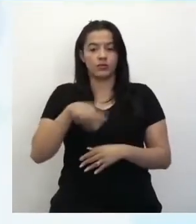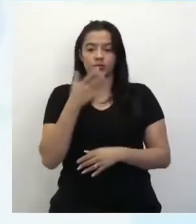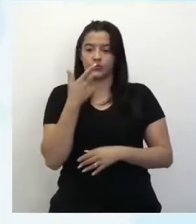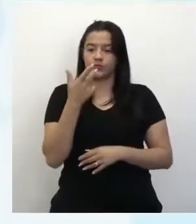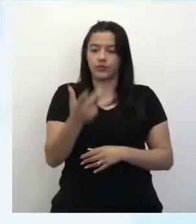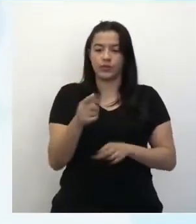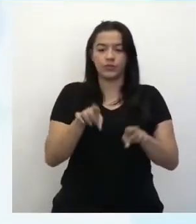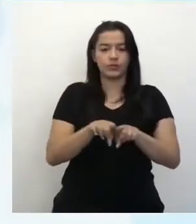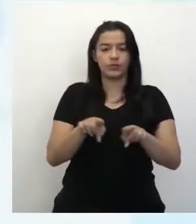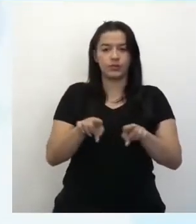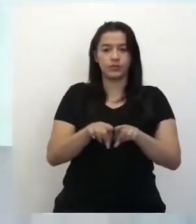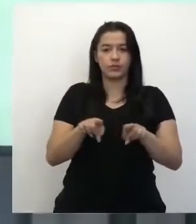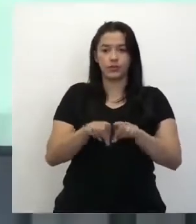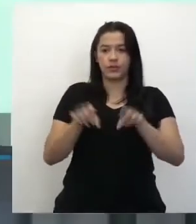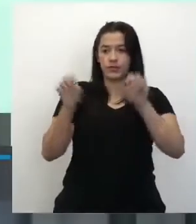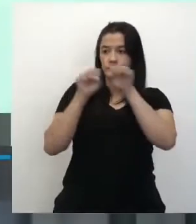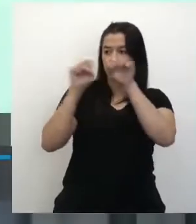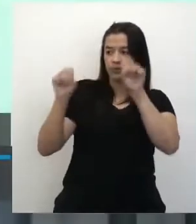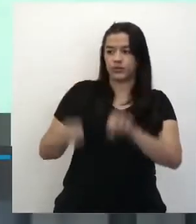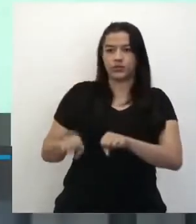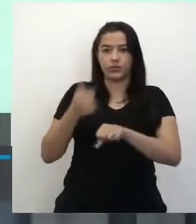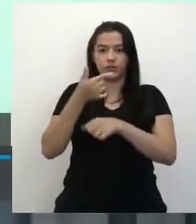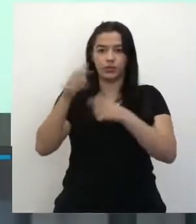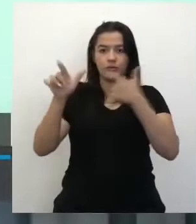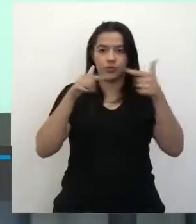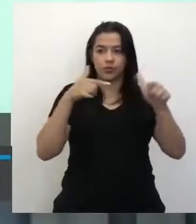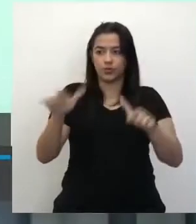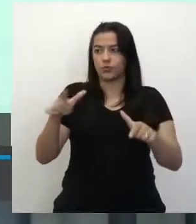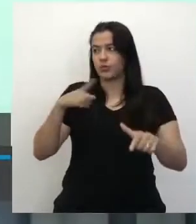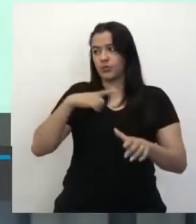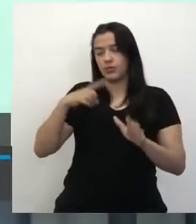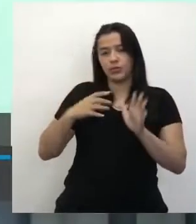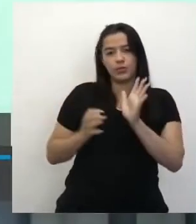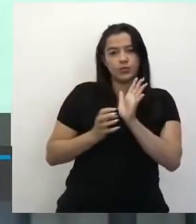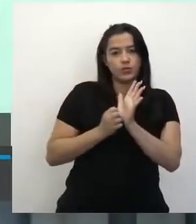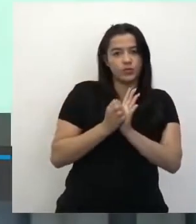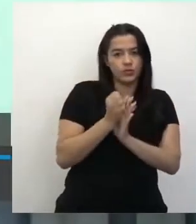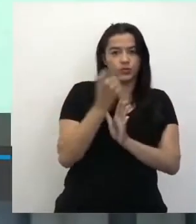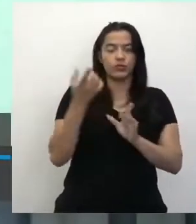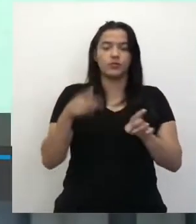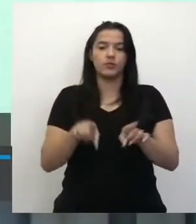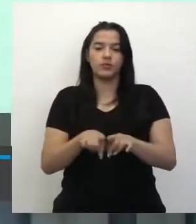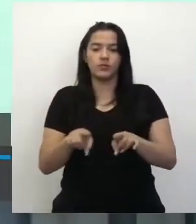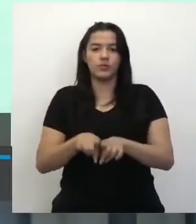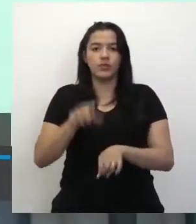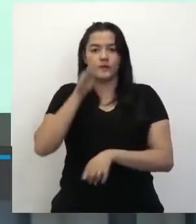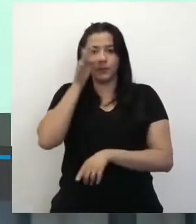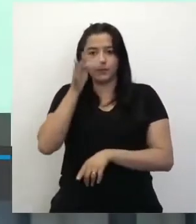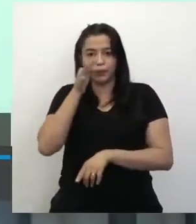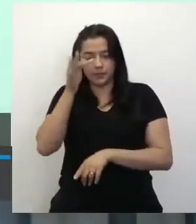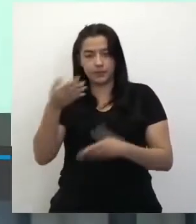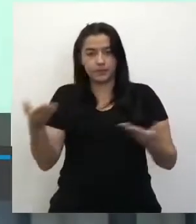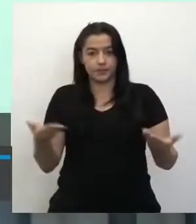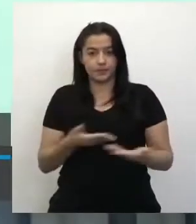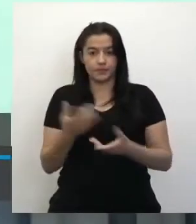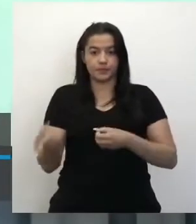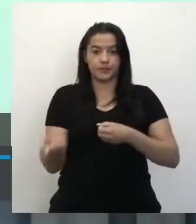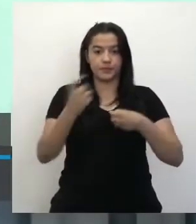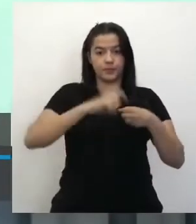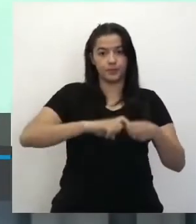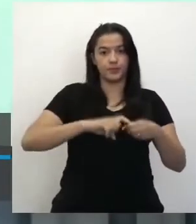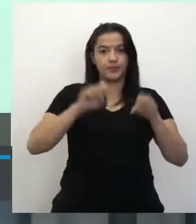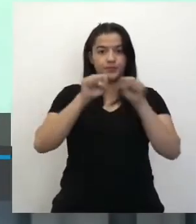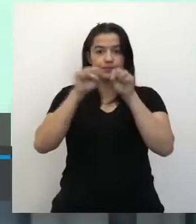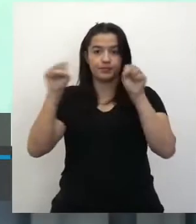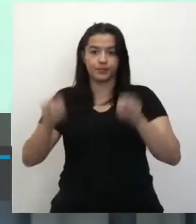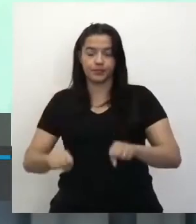sobre os sistemas em outros organismos, né? Falamos de fungos e de plantas, e hoje a gente volta aí no